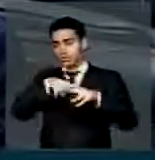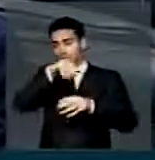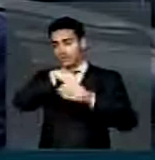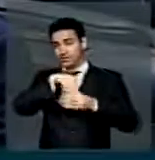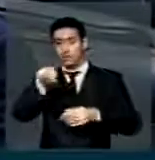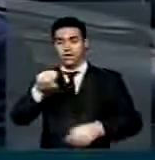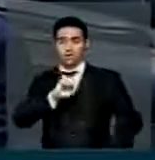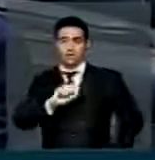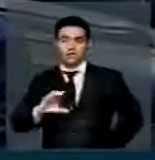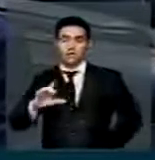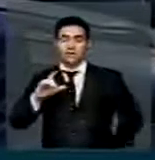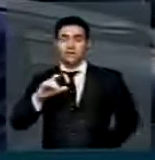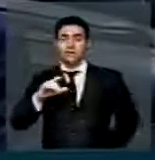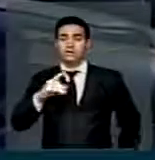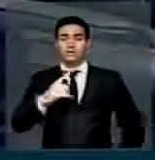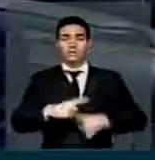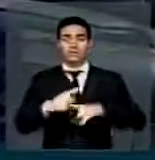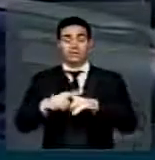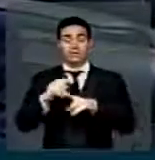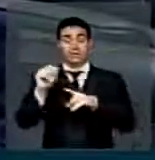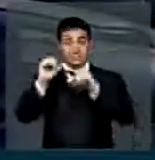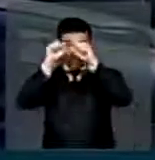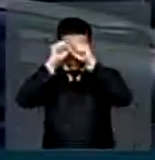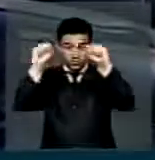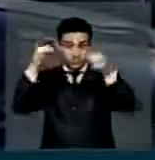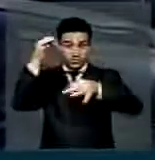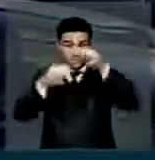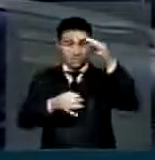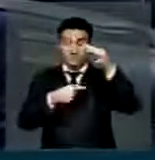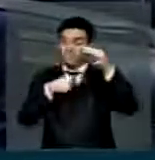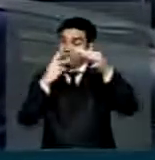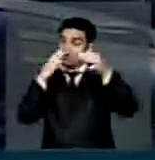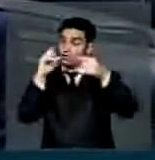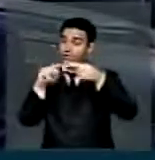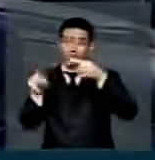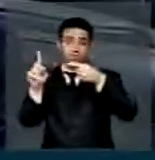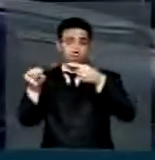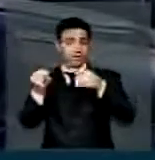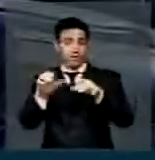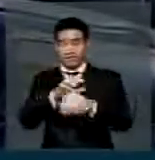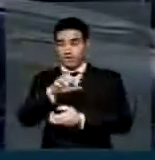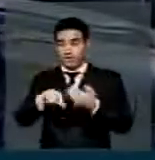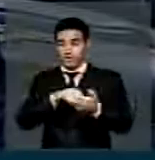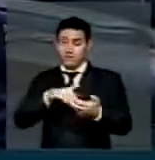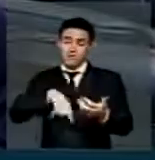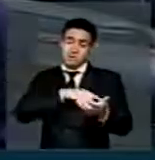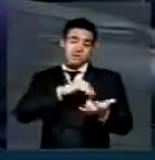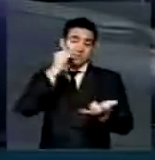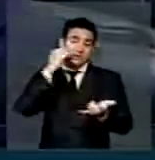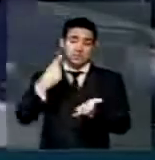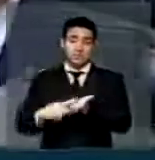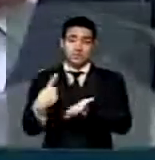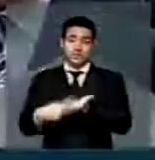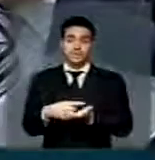vista que o Tribunal de Justiça considerou ilegal a greve. Nós estamos tentando acertar. Com a palavra...